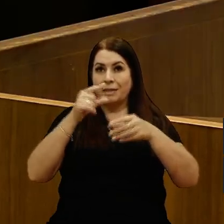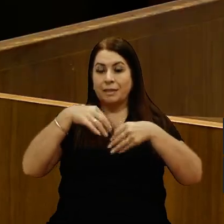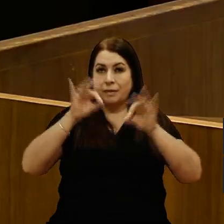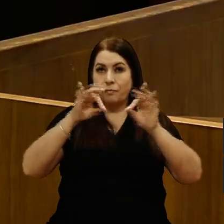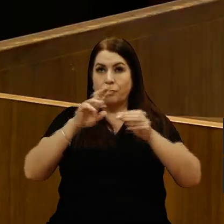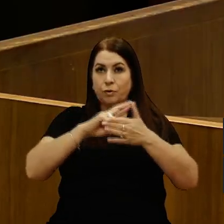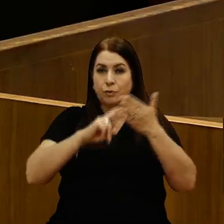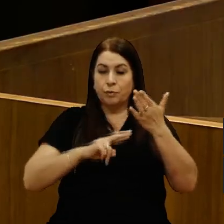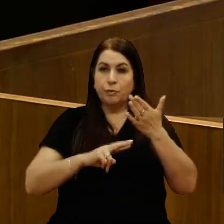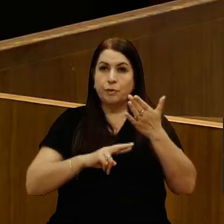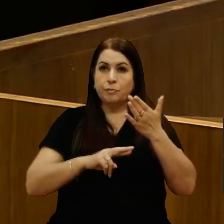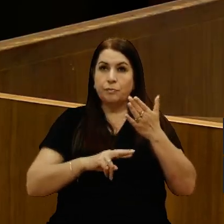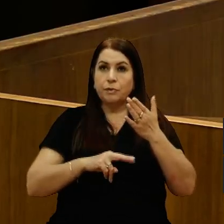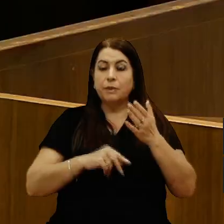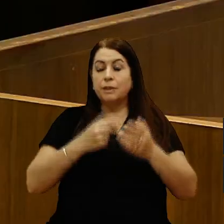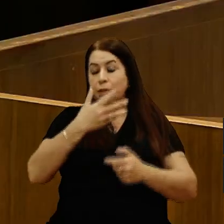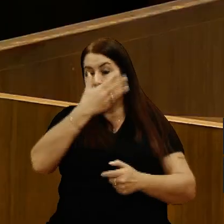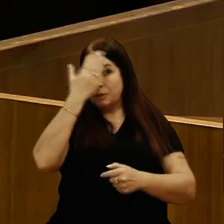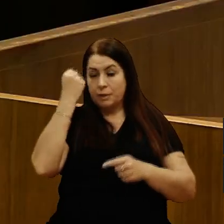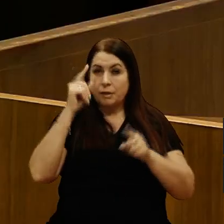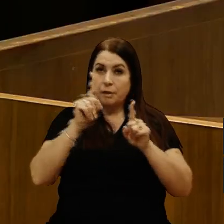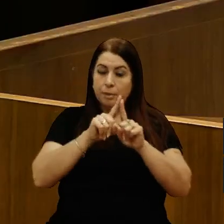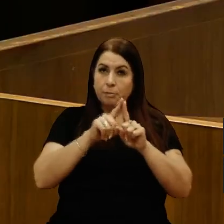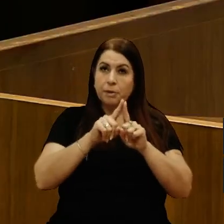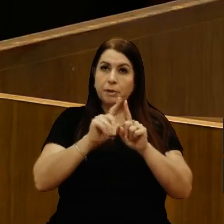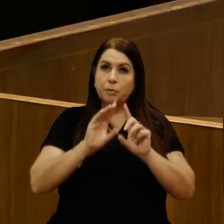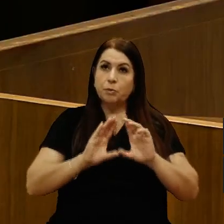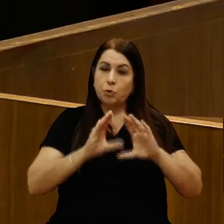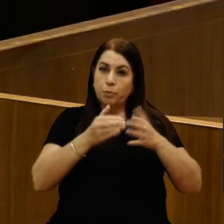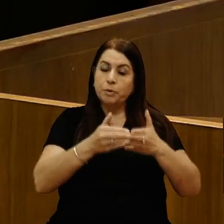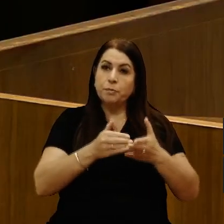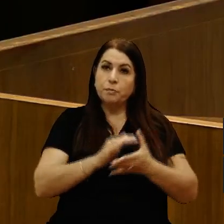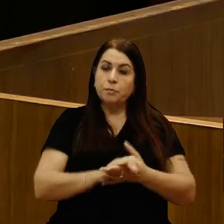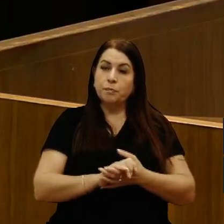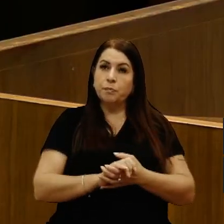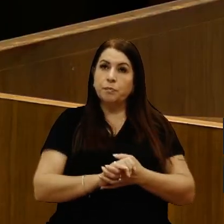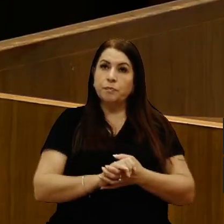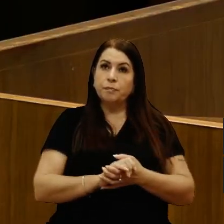relatório, e também eu esqueci da comissão